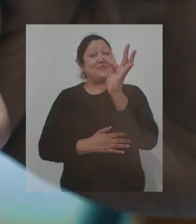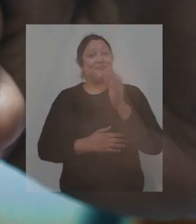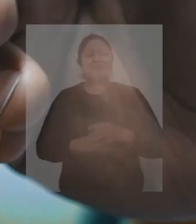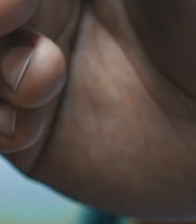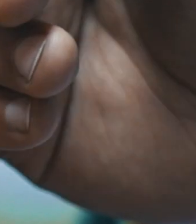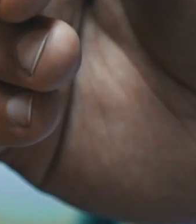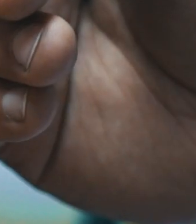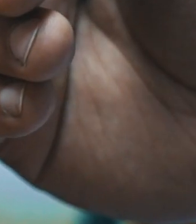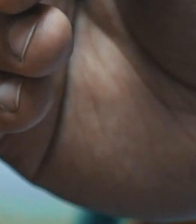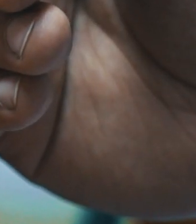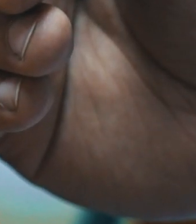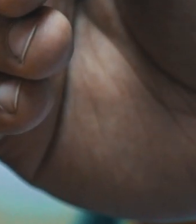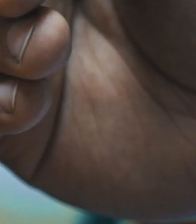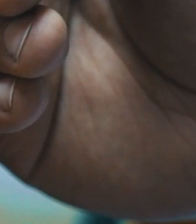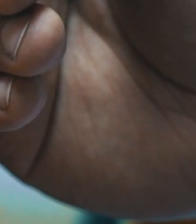futuro.